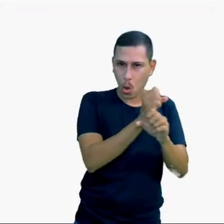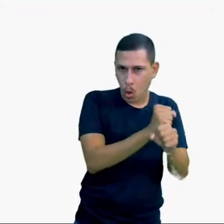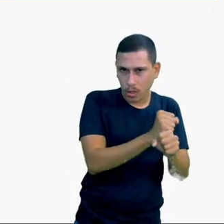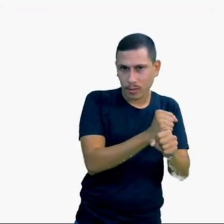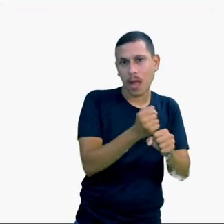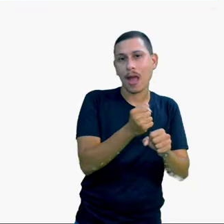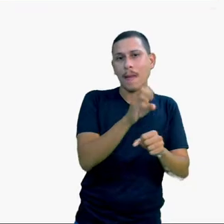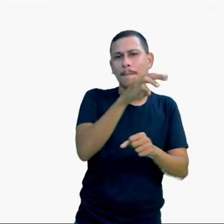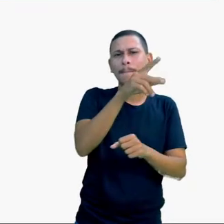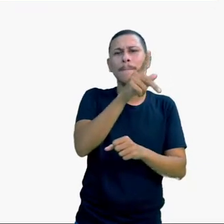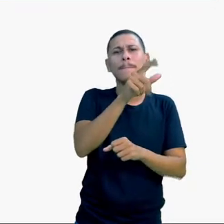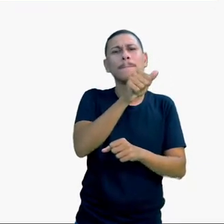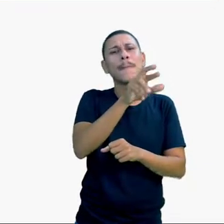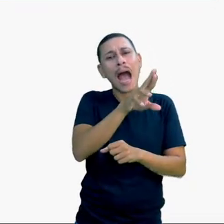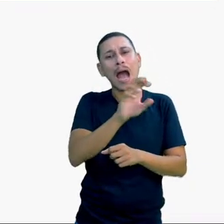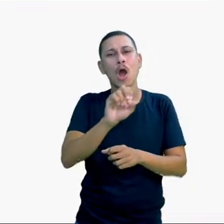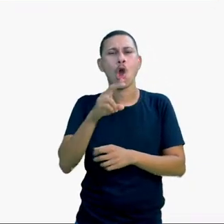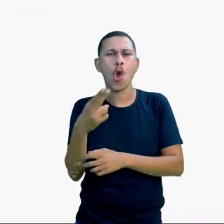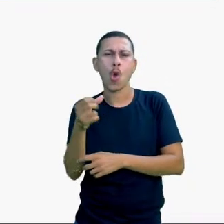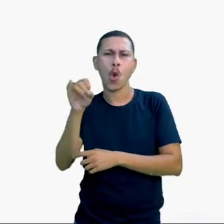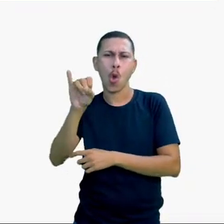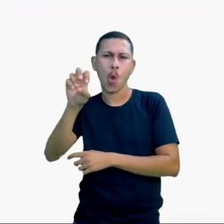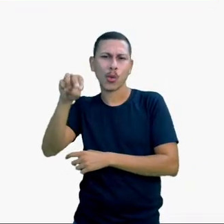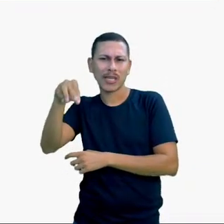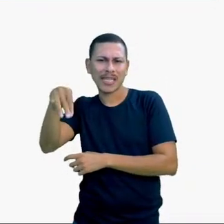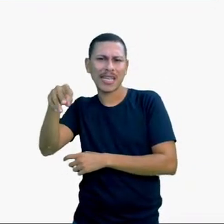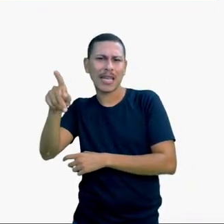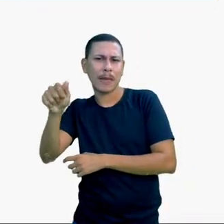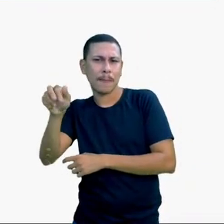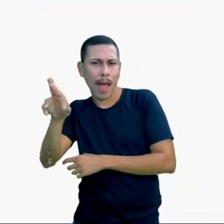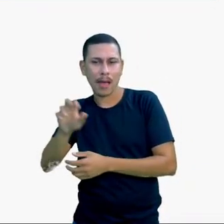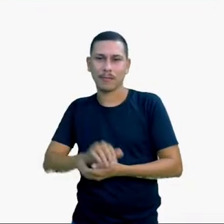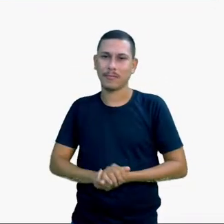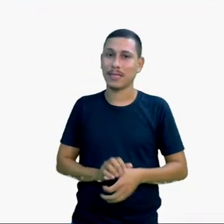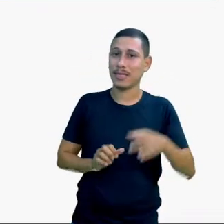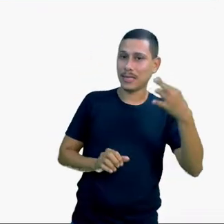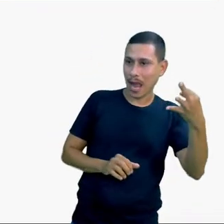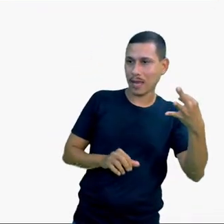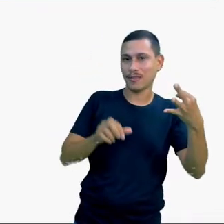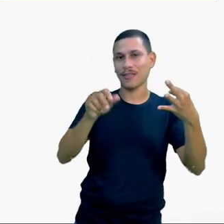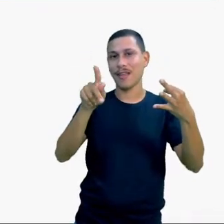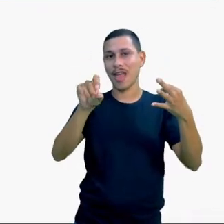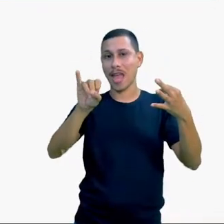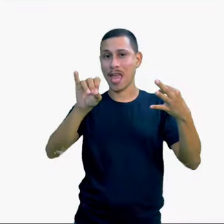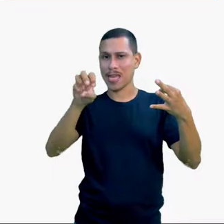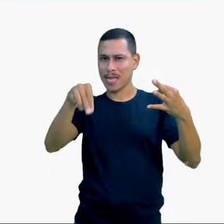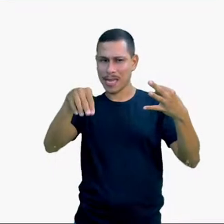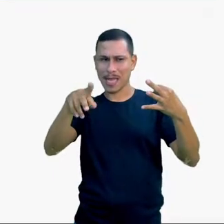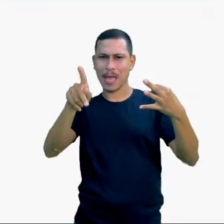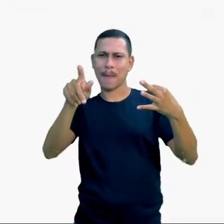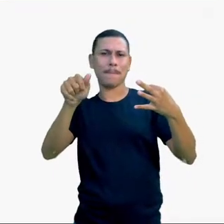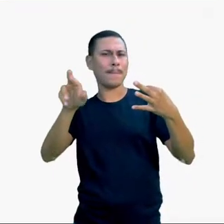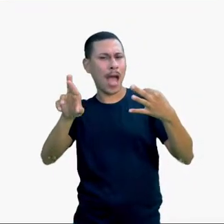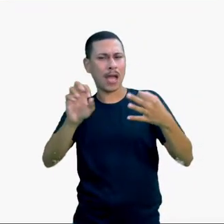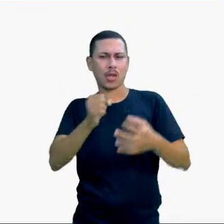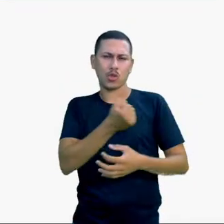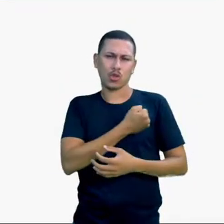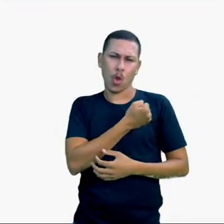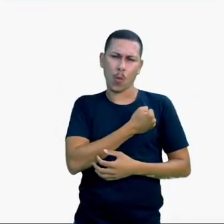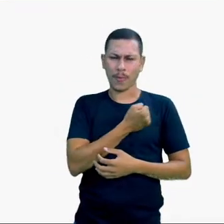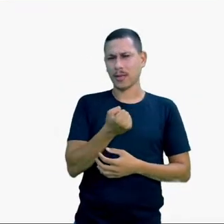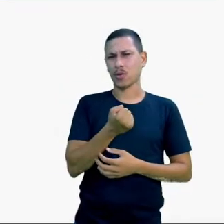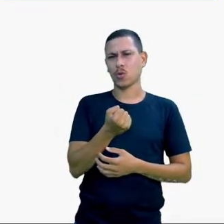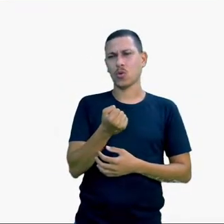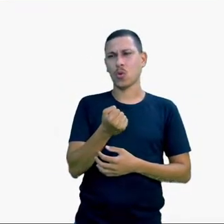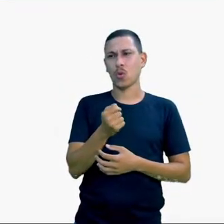pares ou ímpares? Tem 3 notas, então são ímpar. Então, o número ou o valor que